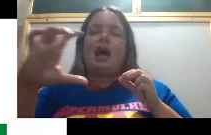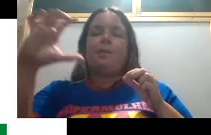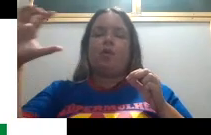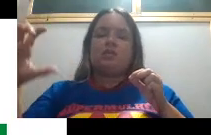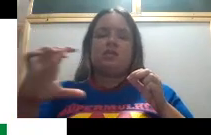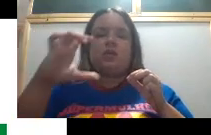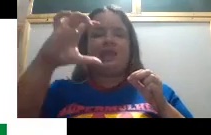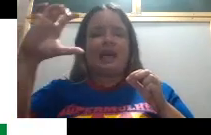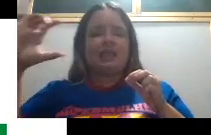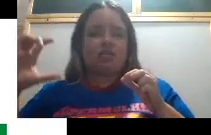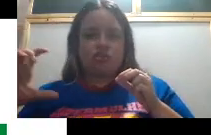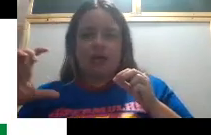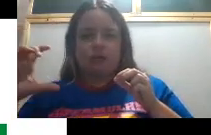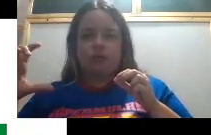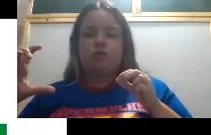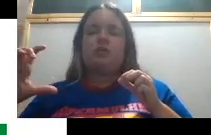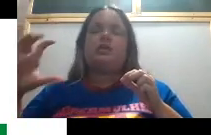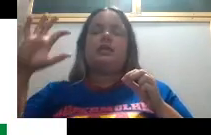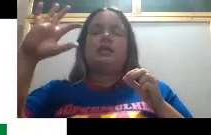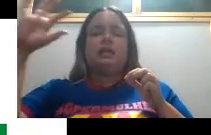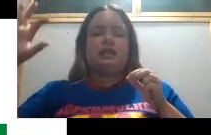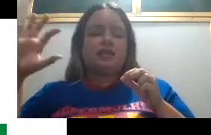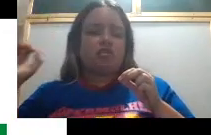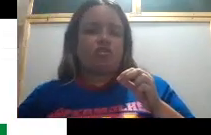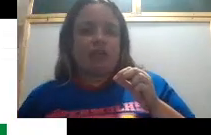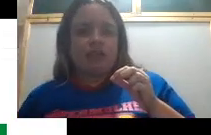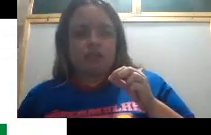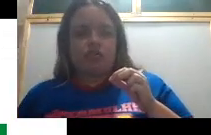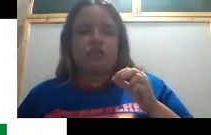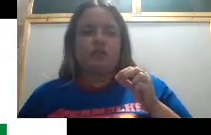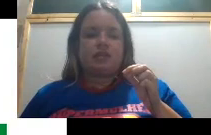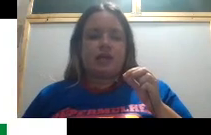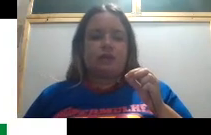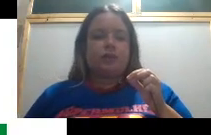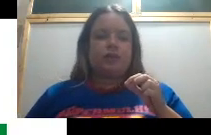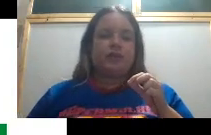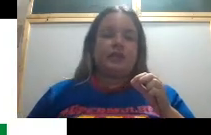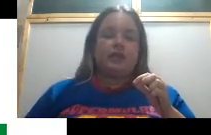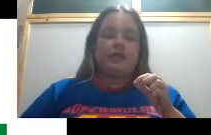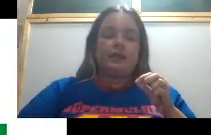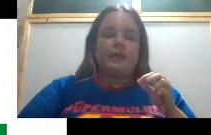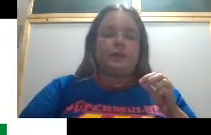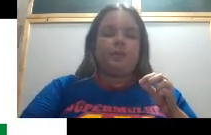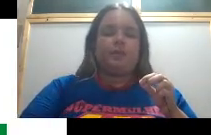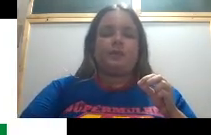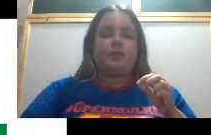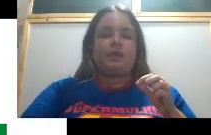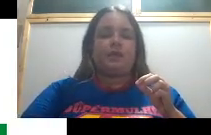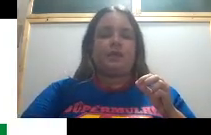Bandeira a posição de cada estado as metas estrelinhas tá certa